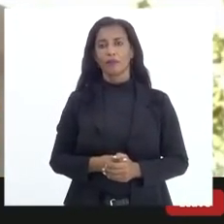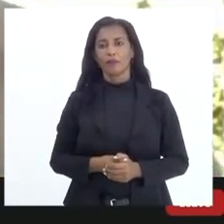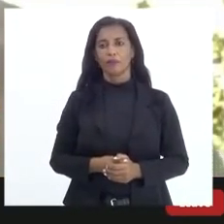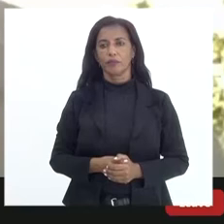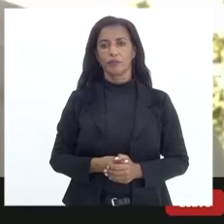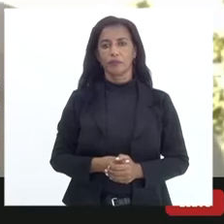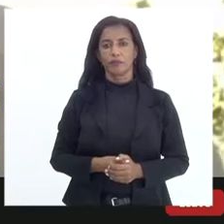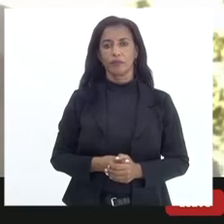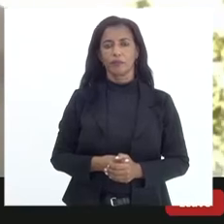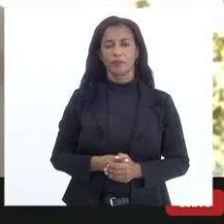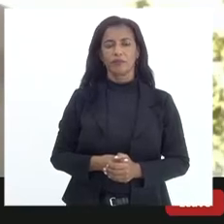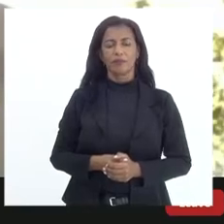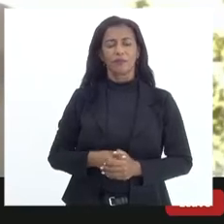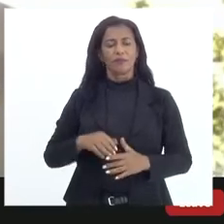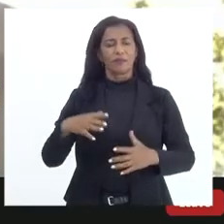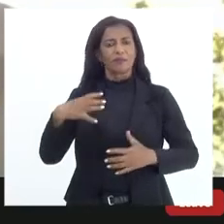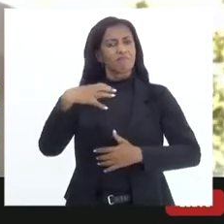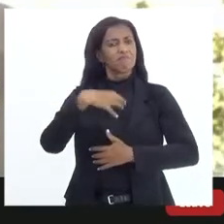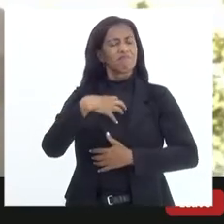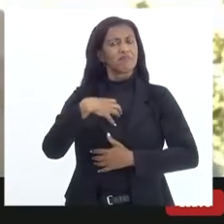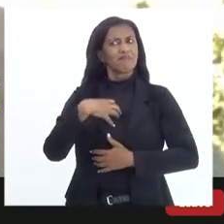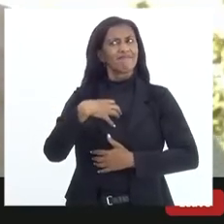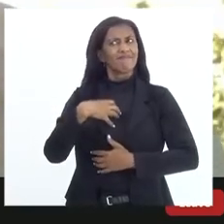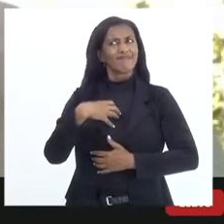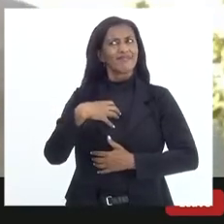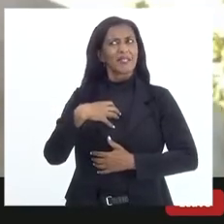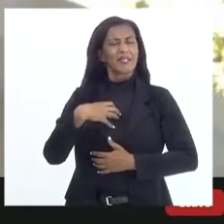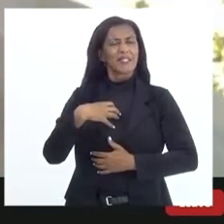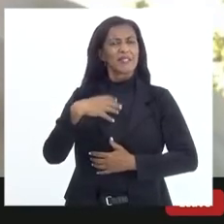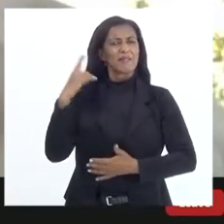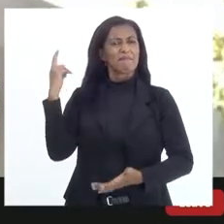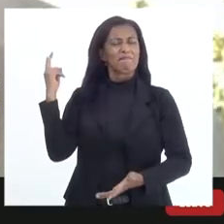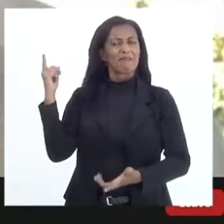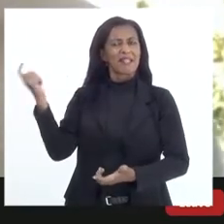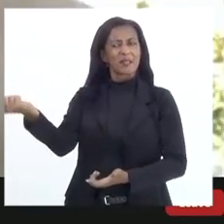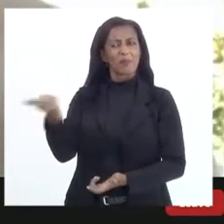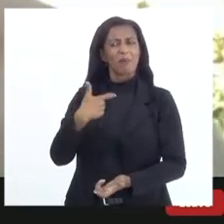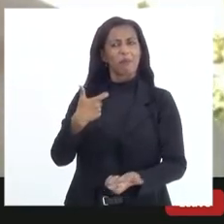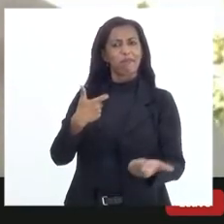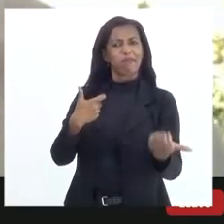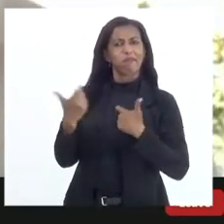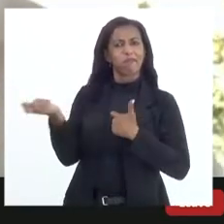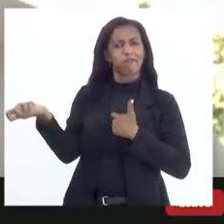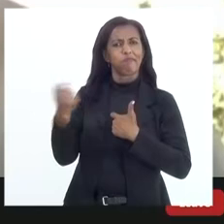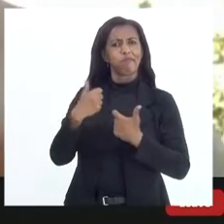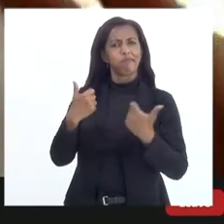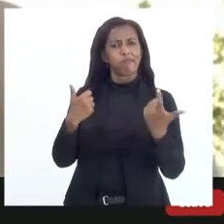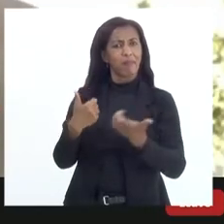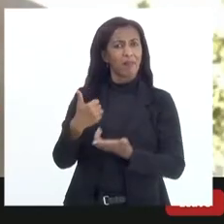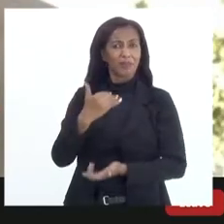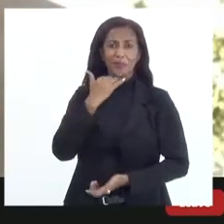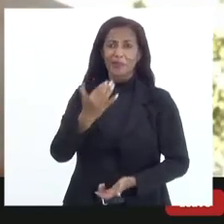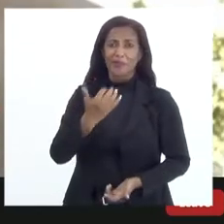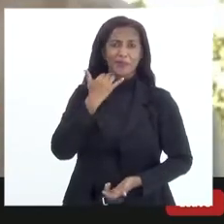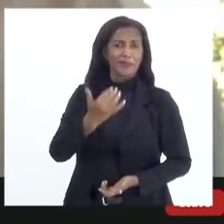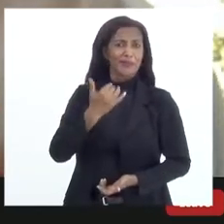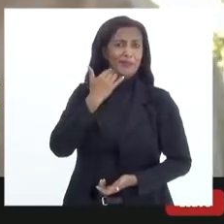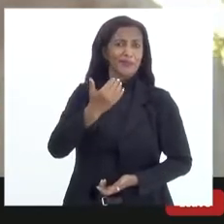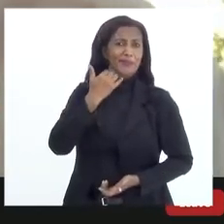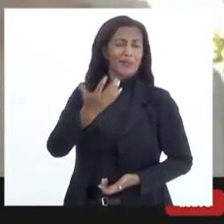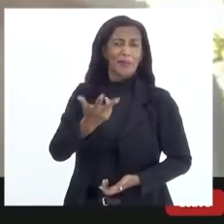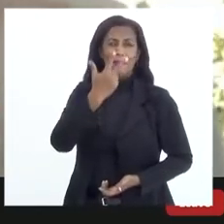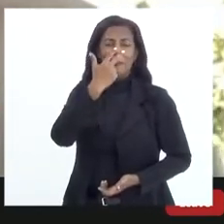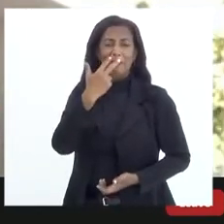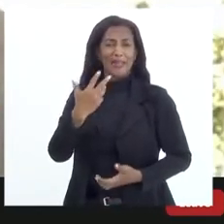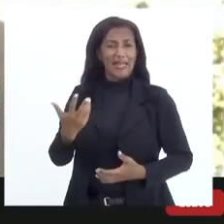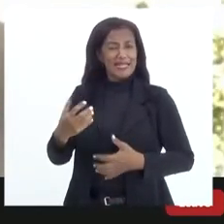a gente pipoca a todo instante algum tipo de discriminação, de ataque. Não adianta, não adianta. É tudo isso enraizado